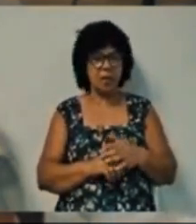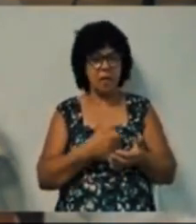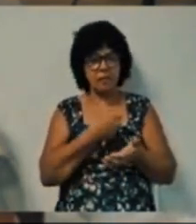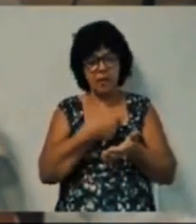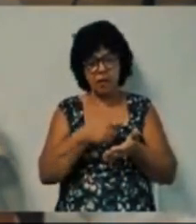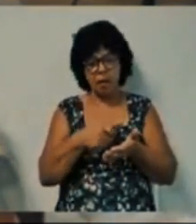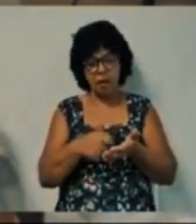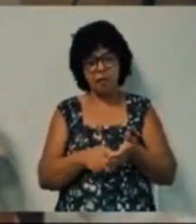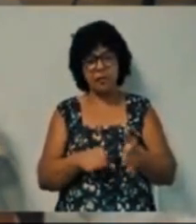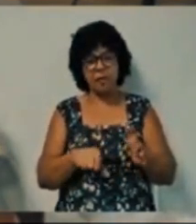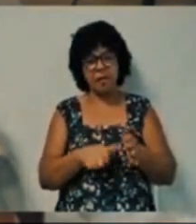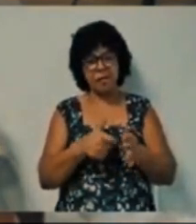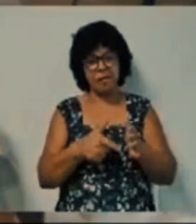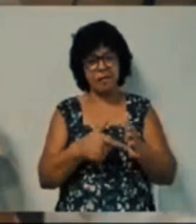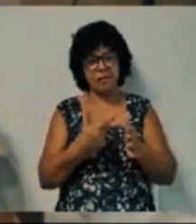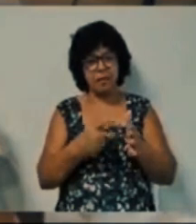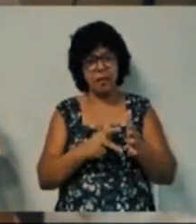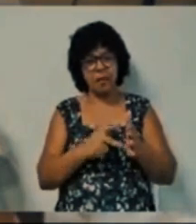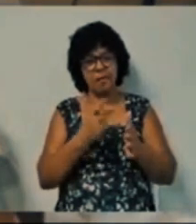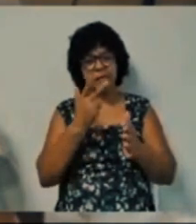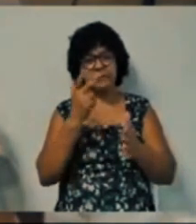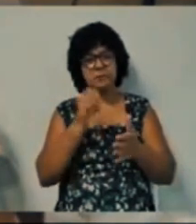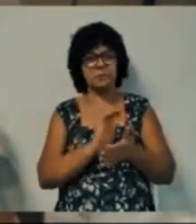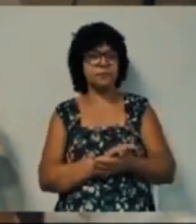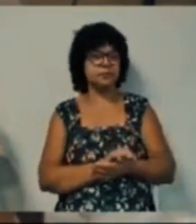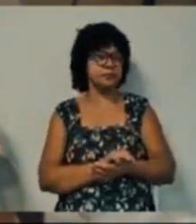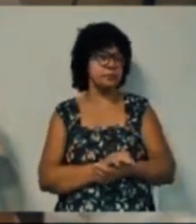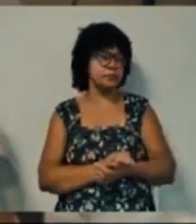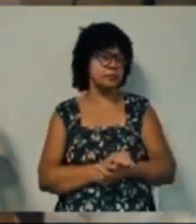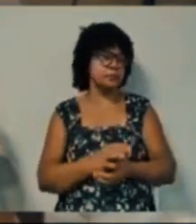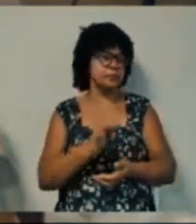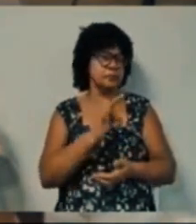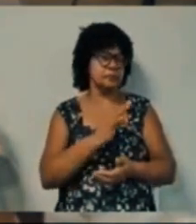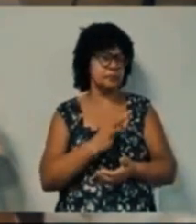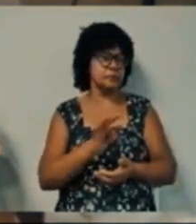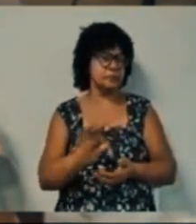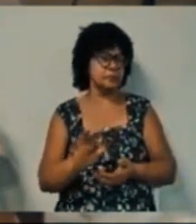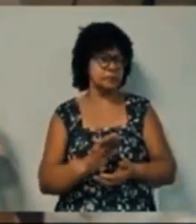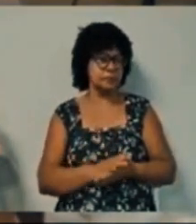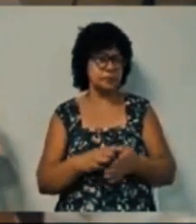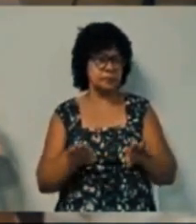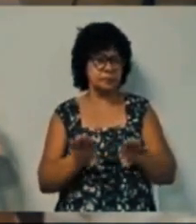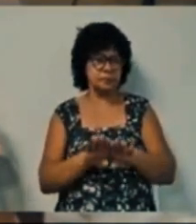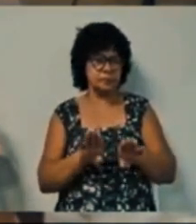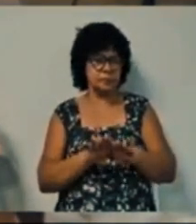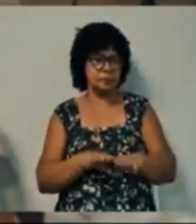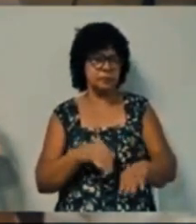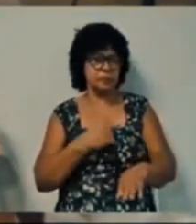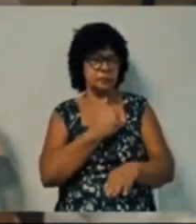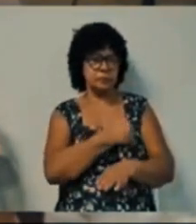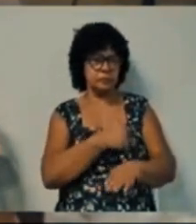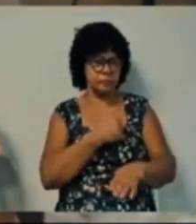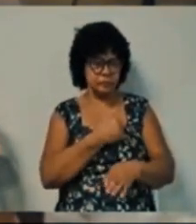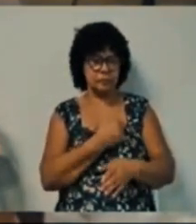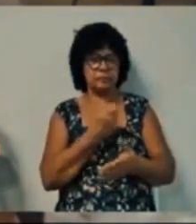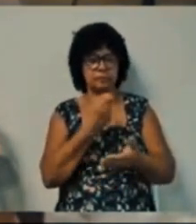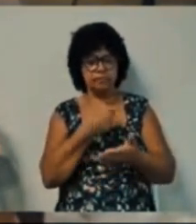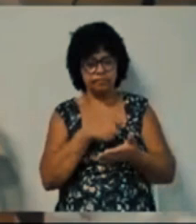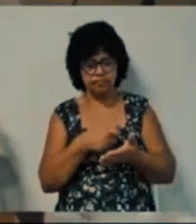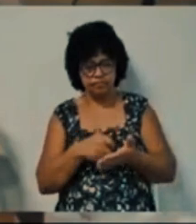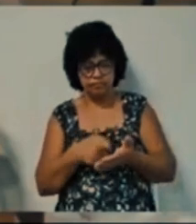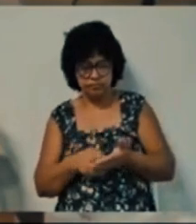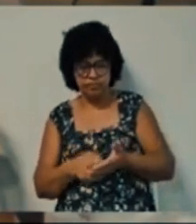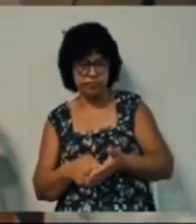Daquela cidade, João escreveu as 3 epístolas e o evangelho de João, porque o evangelho de Cristo é o poder de